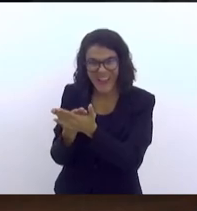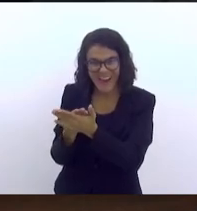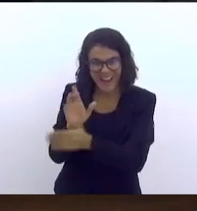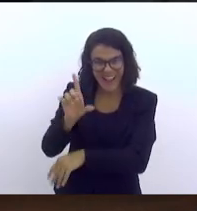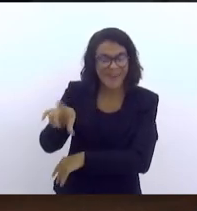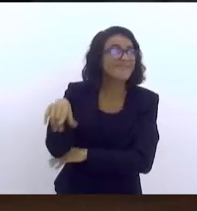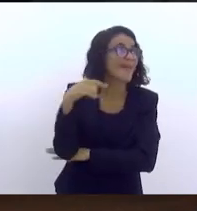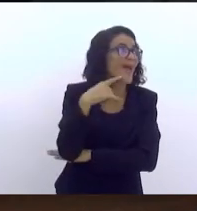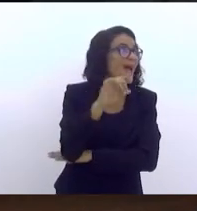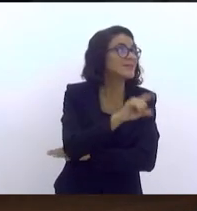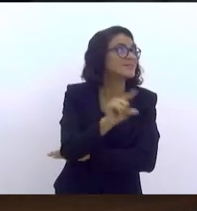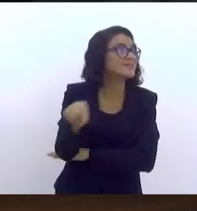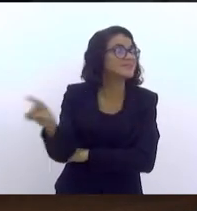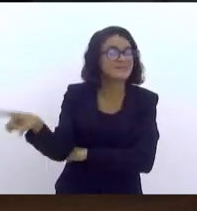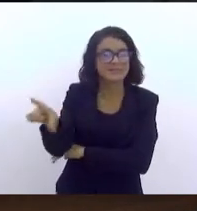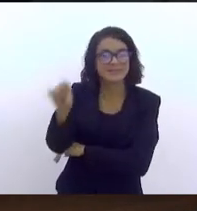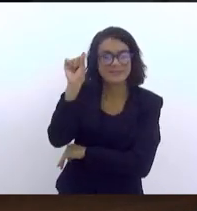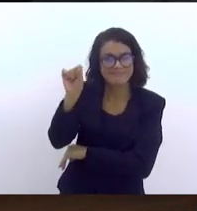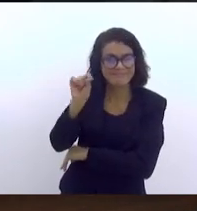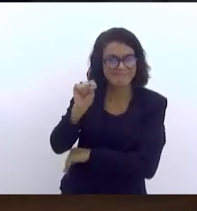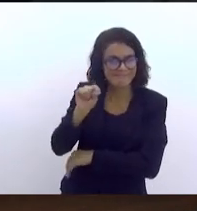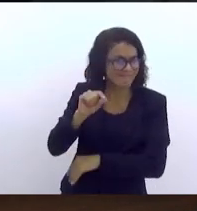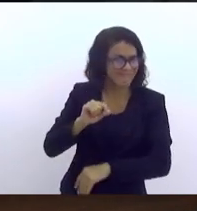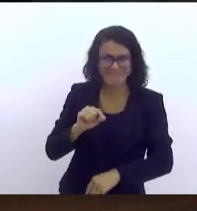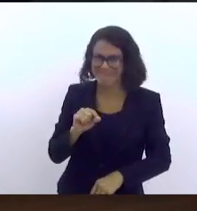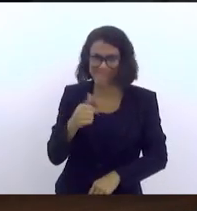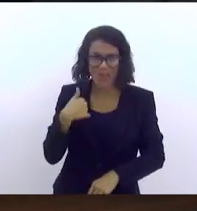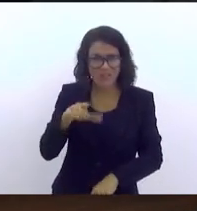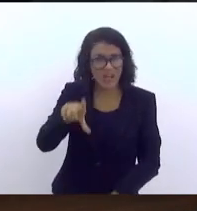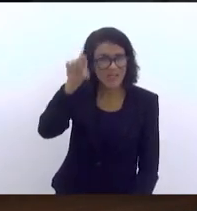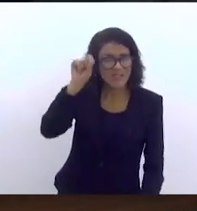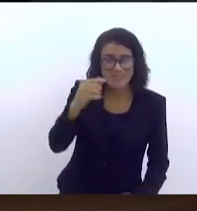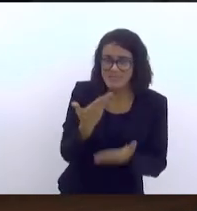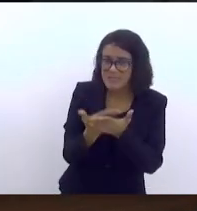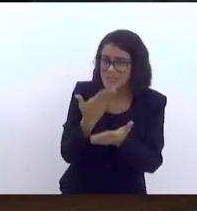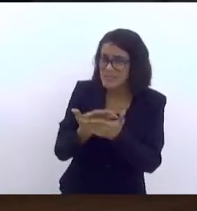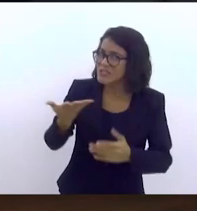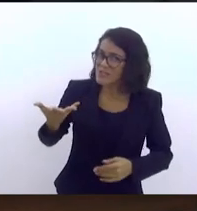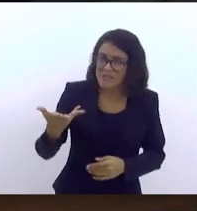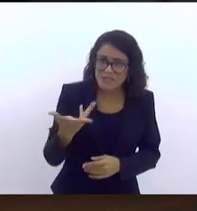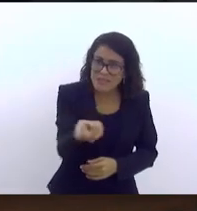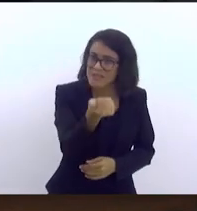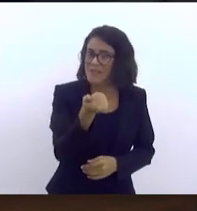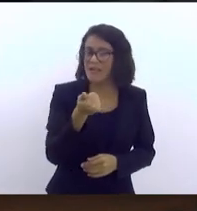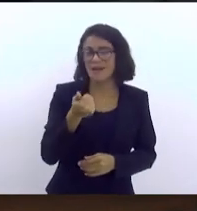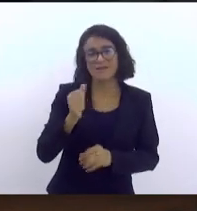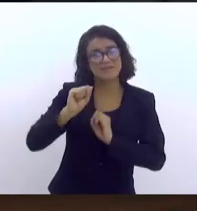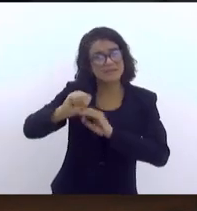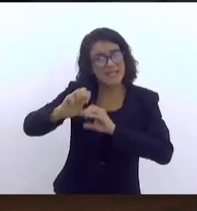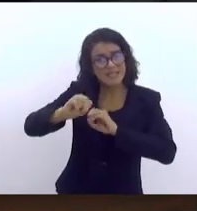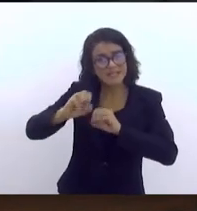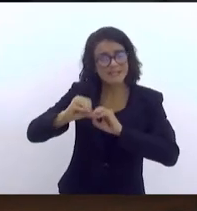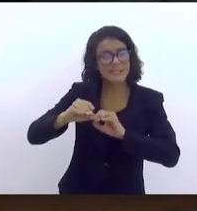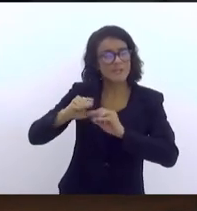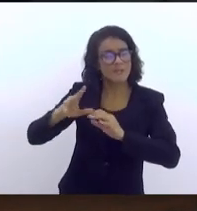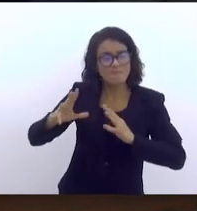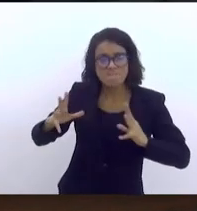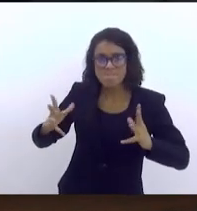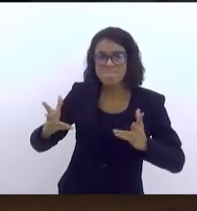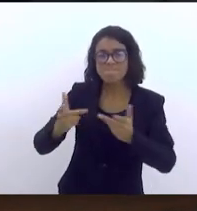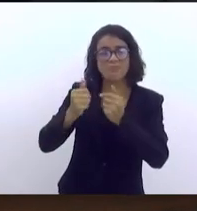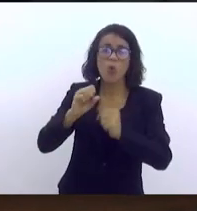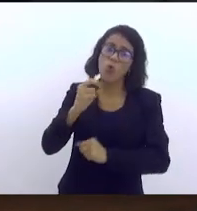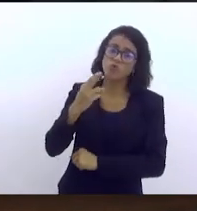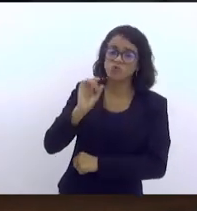que eu escolhi que eu tinha diversas eu tinha opção de ter ensino de qualidade e assim eficiente ou apenas